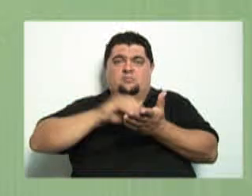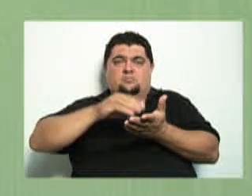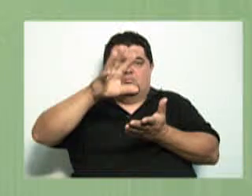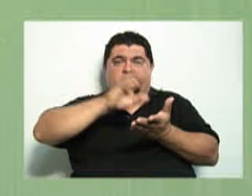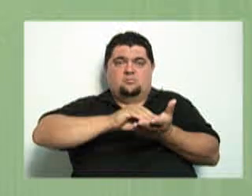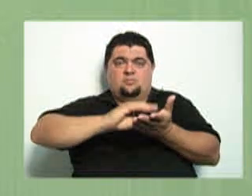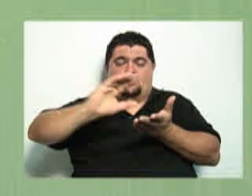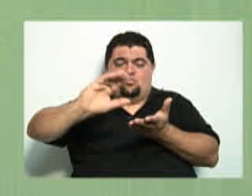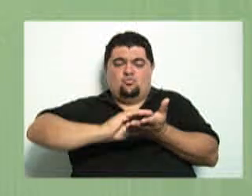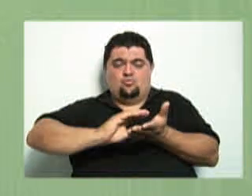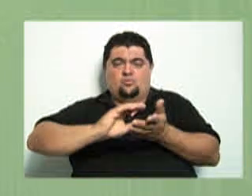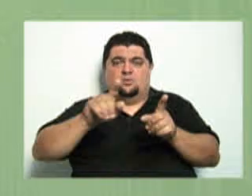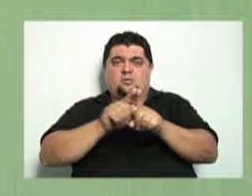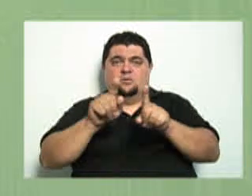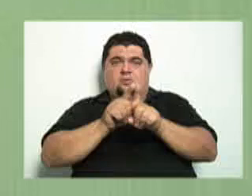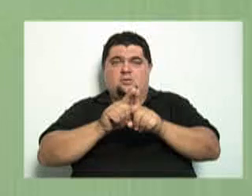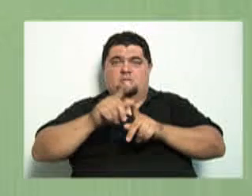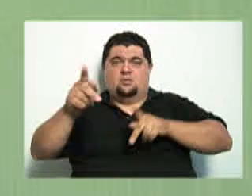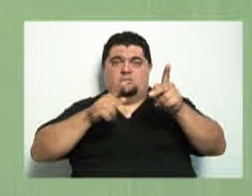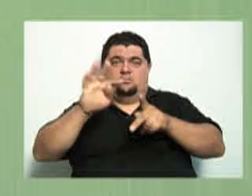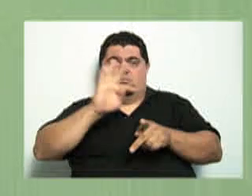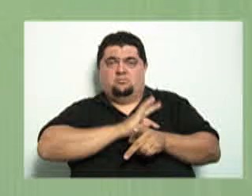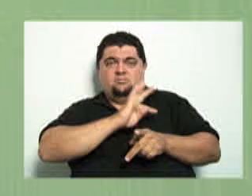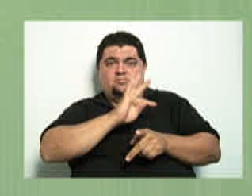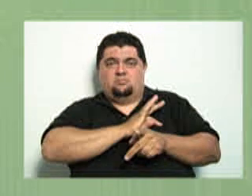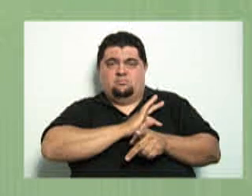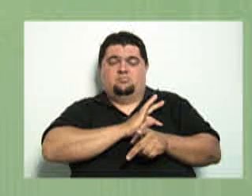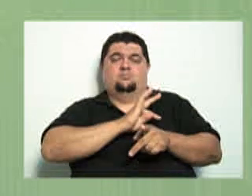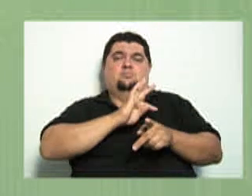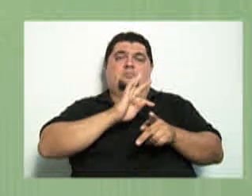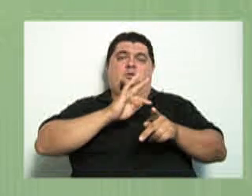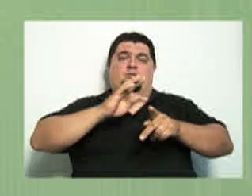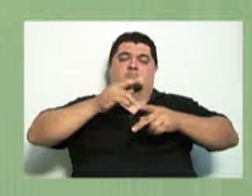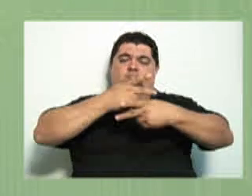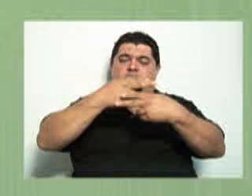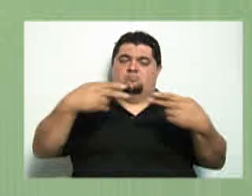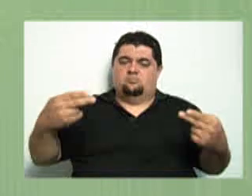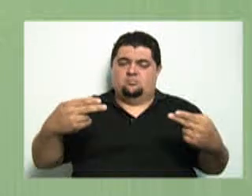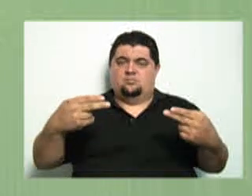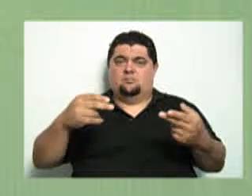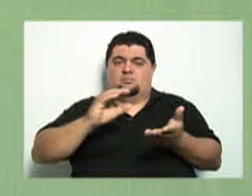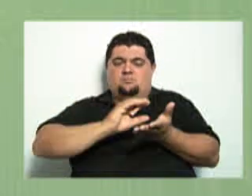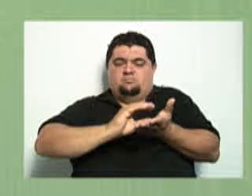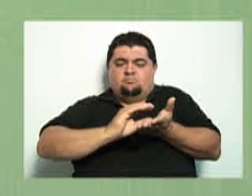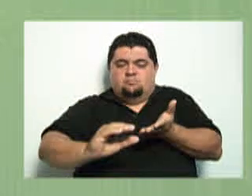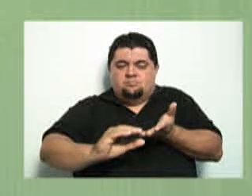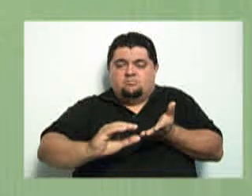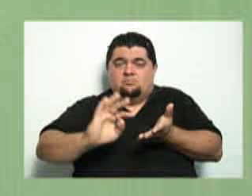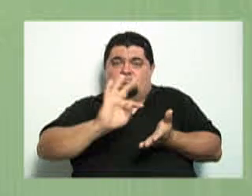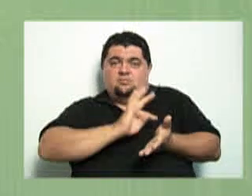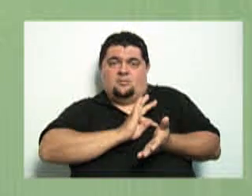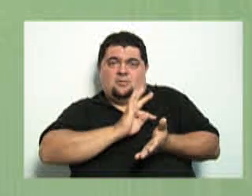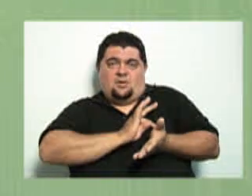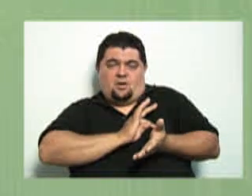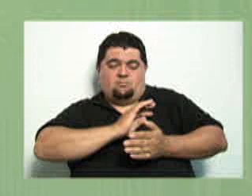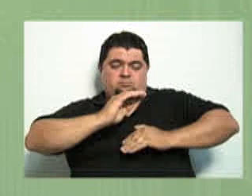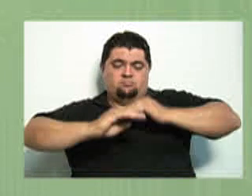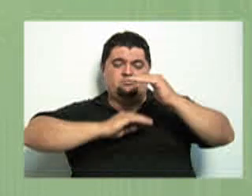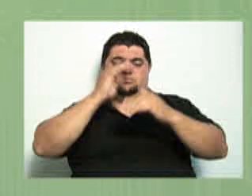da incorporação de progresso técnico à produção. Investimento e progresso técnico, por sua